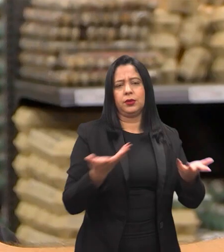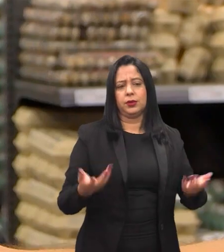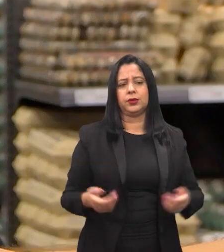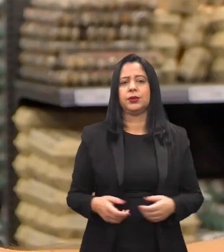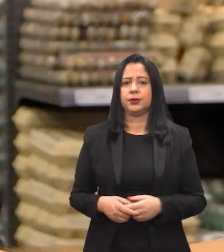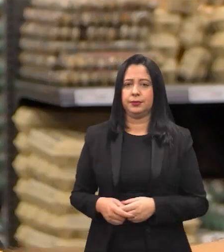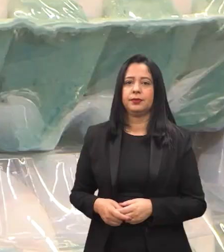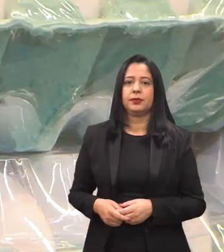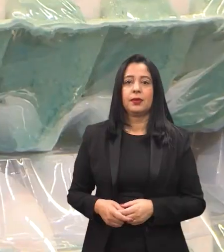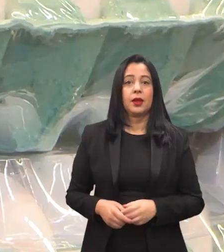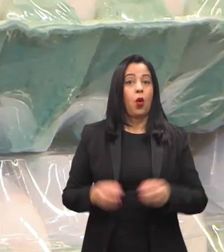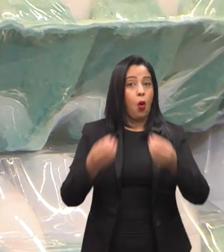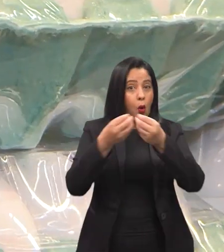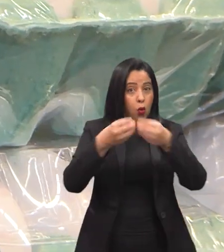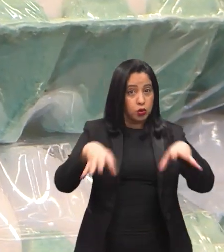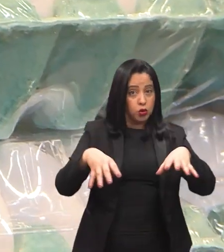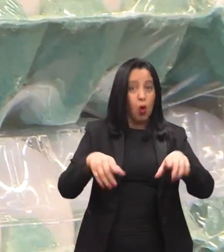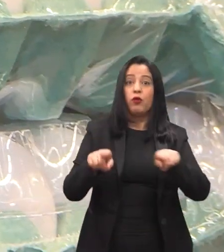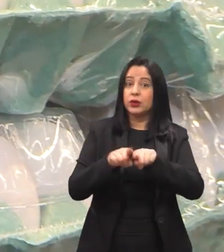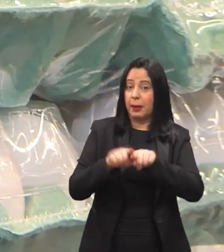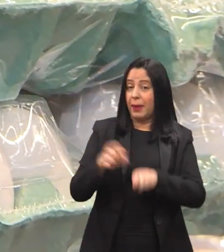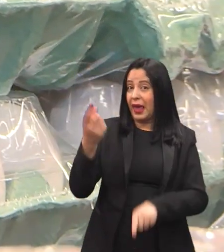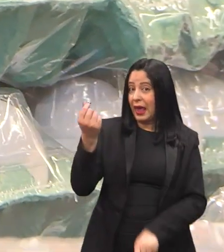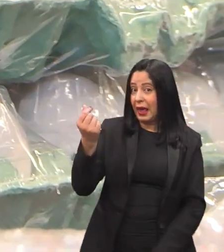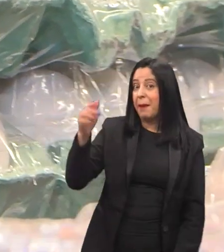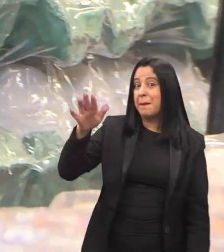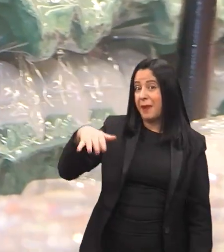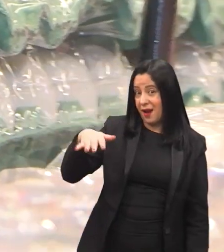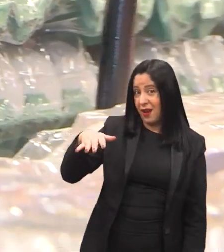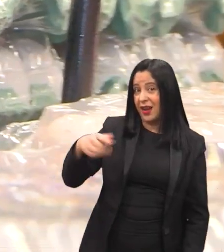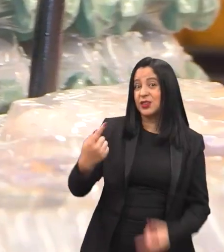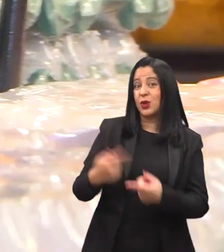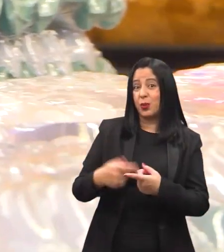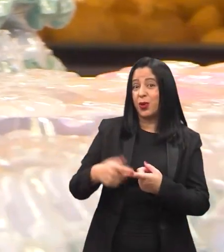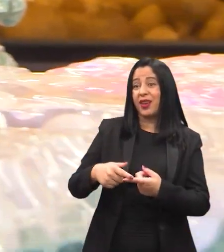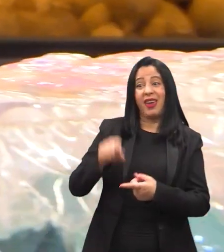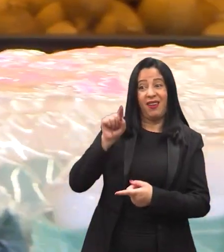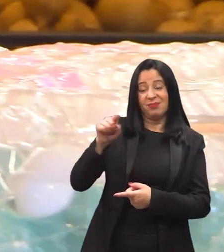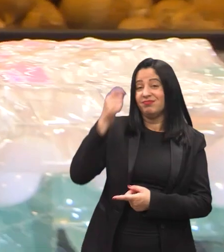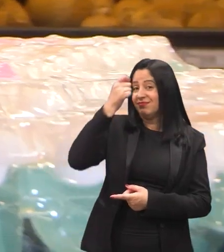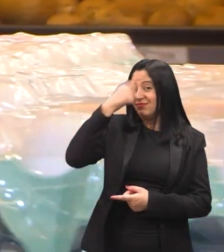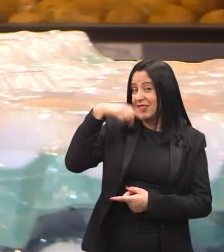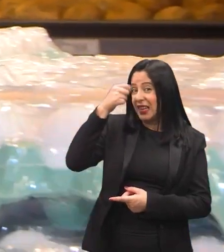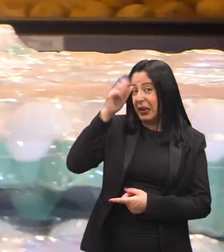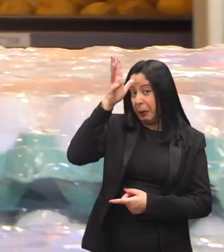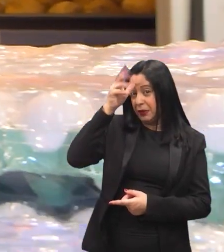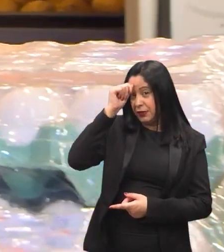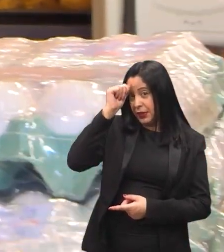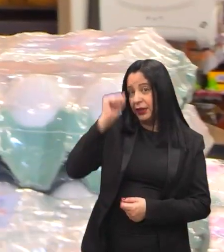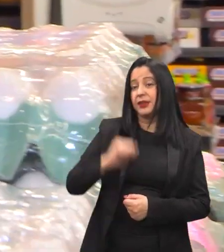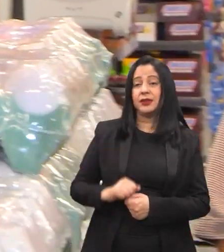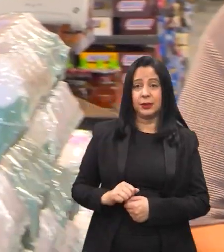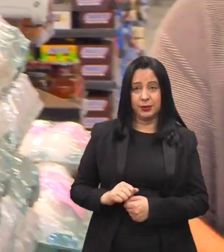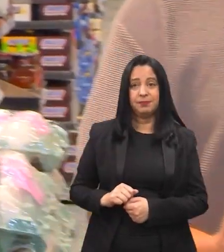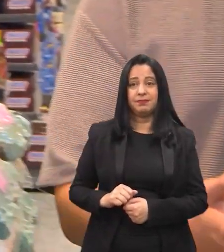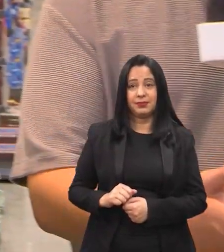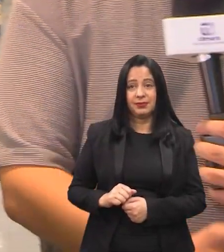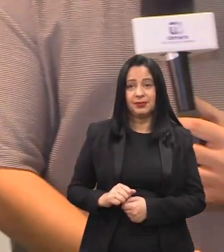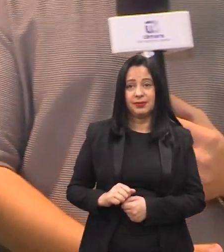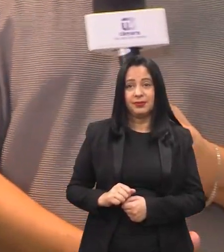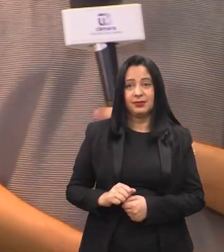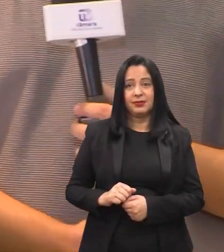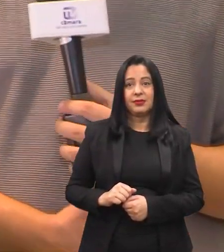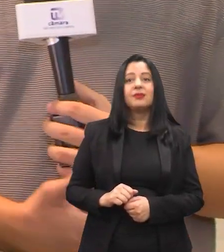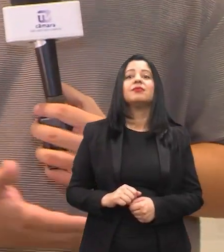dizer, o cenário ideal. Os ovos também devem ficar mais baratos por conta desse cenário de gripe aviária. E até de forma